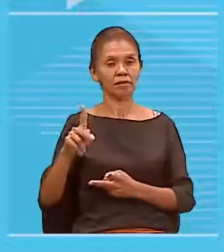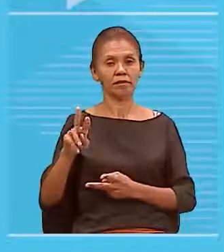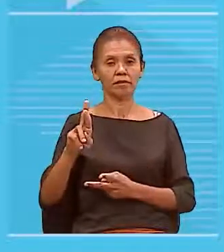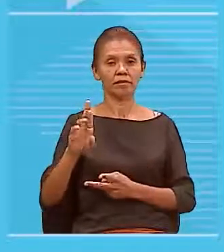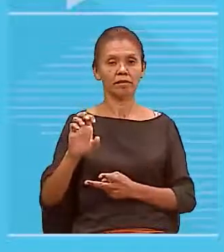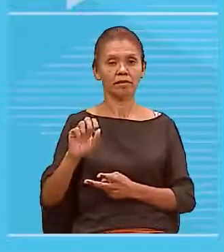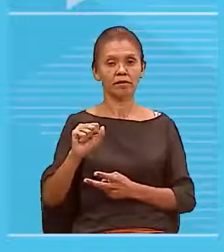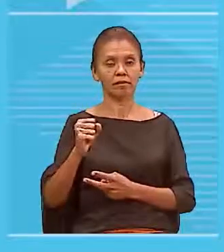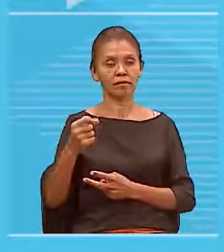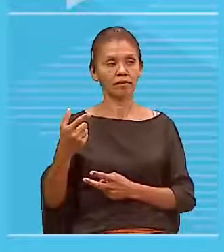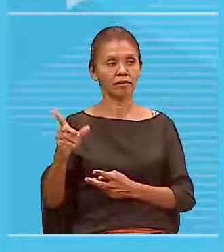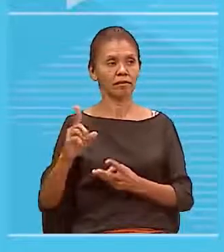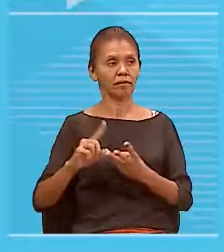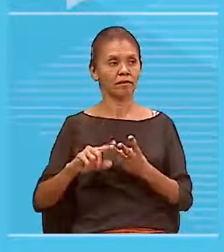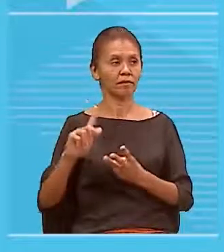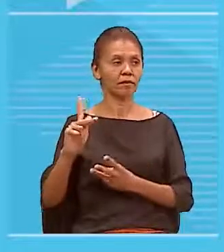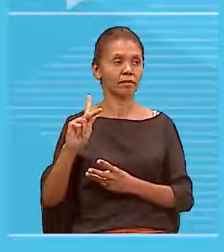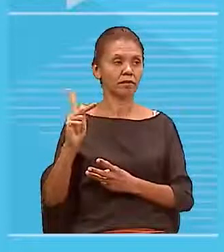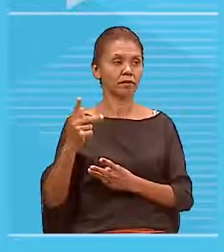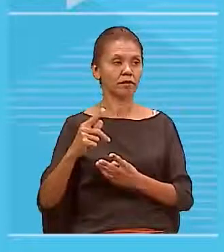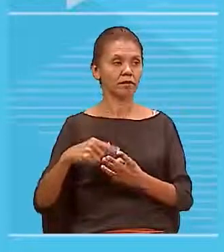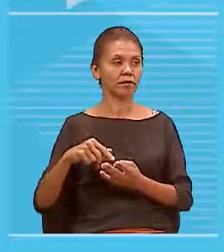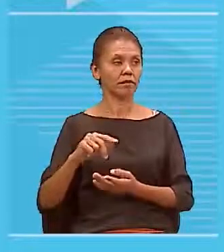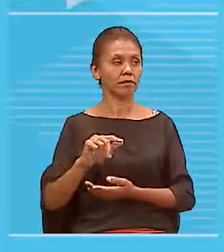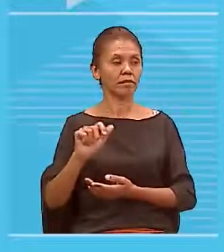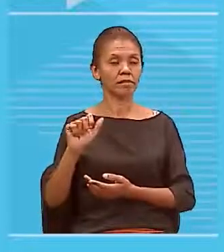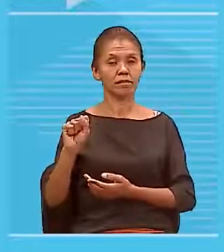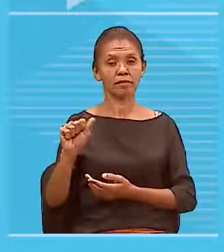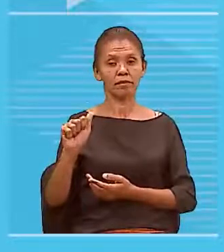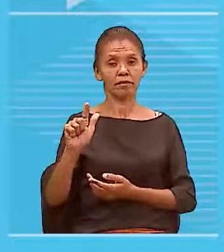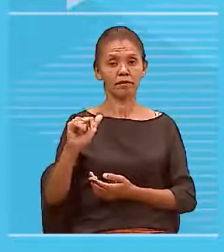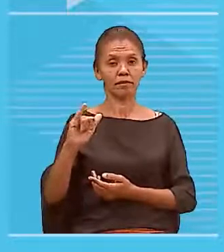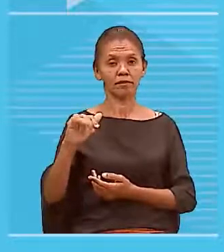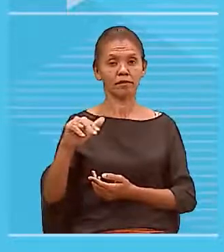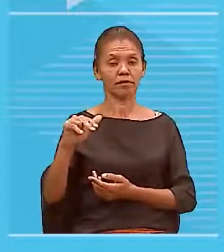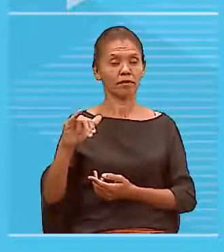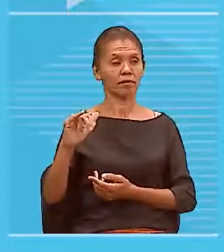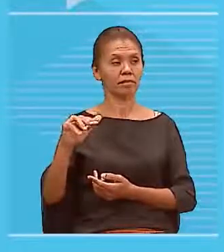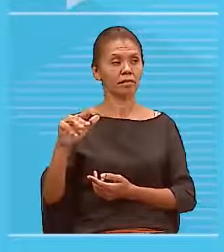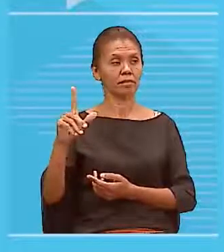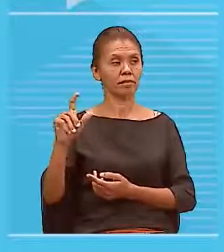pressão, pH, né? Salinidade,